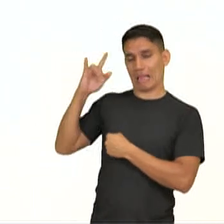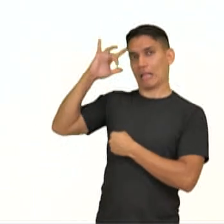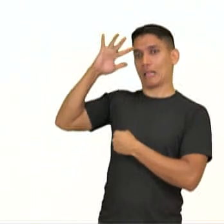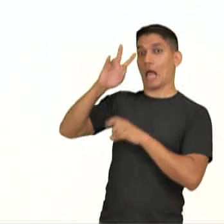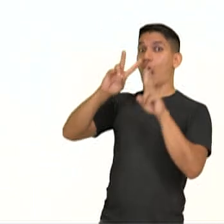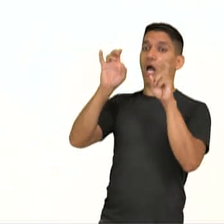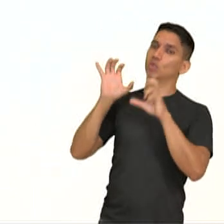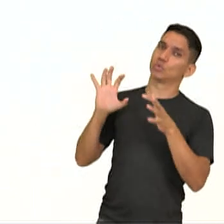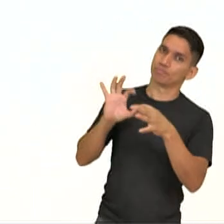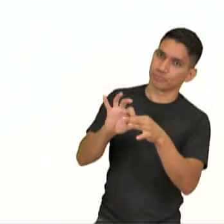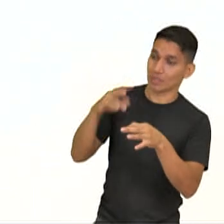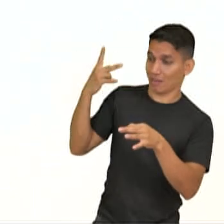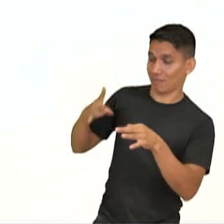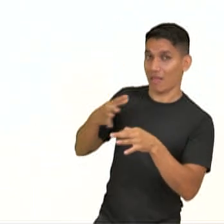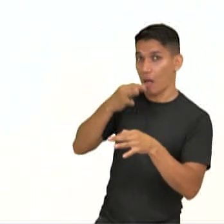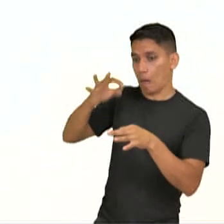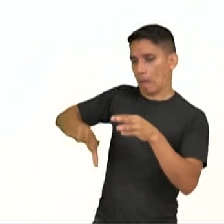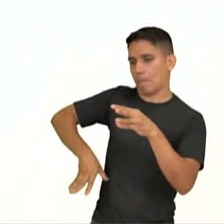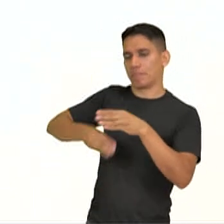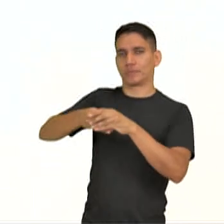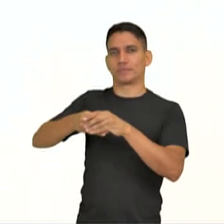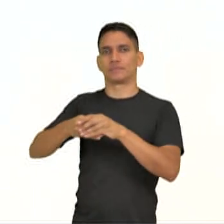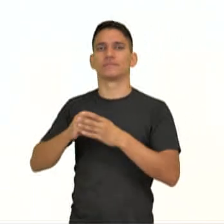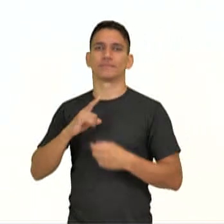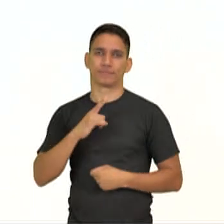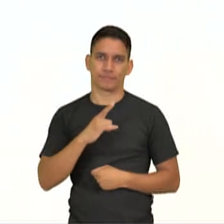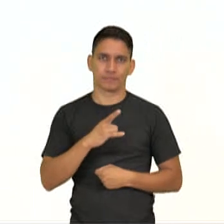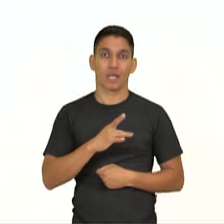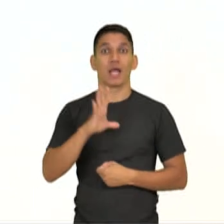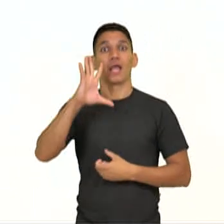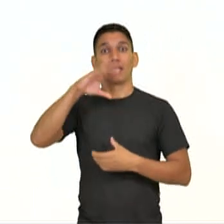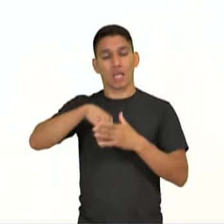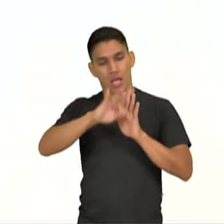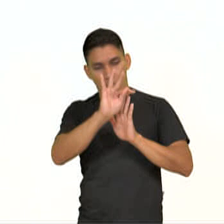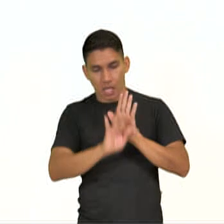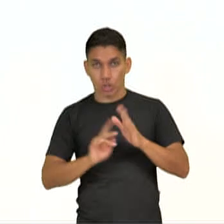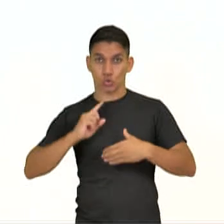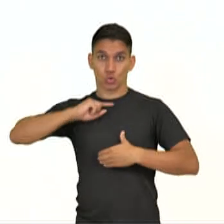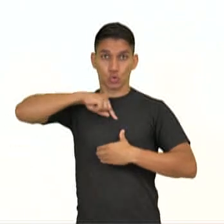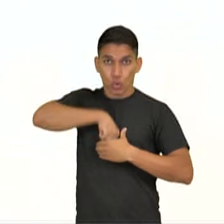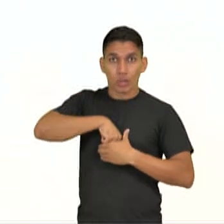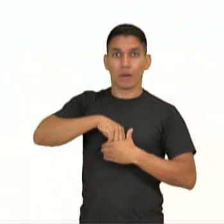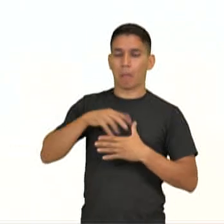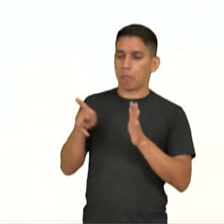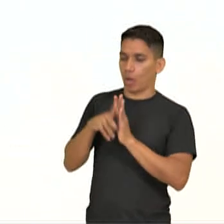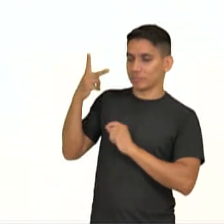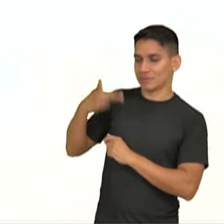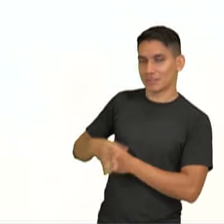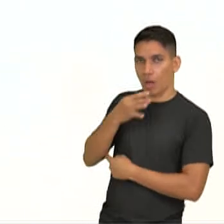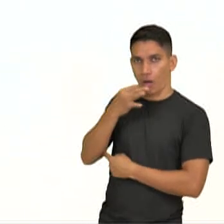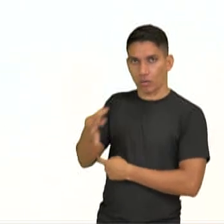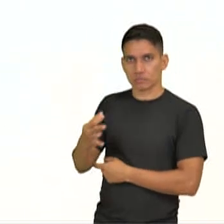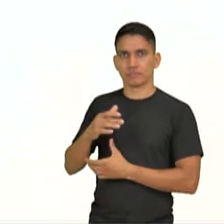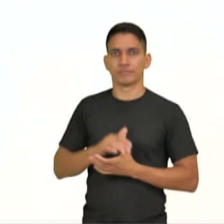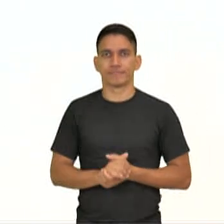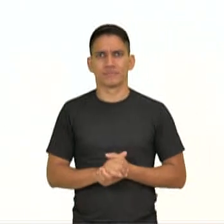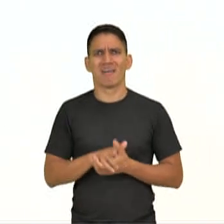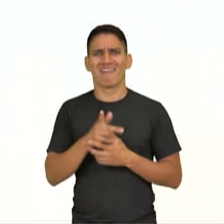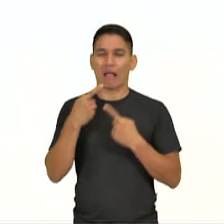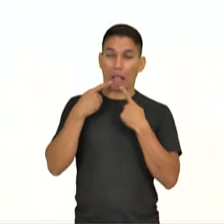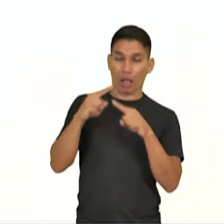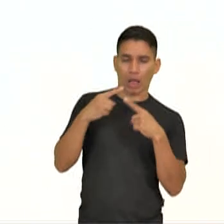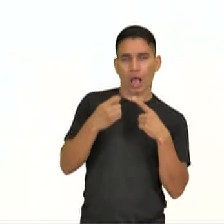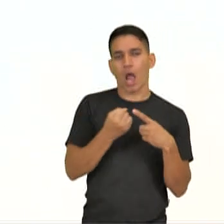o assunto, a opinião dele, né? Um texto subjetivo é aquele que traz a opinião do autor. Faz críticas